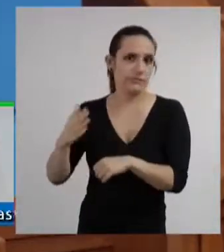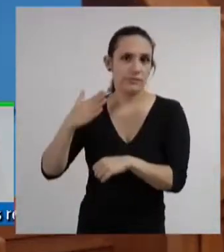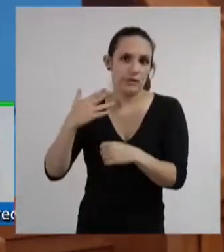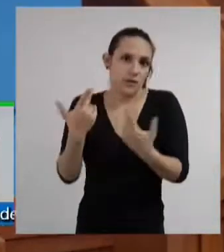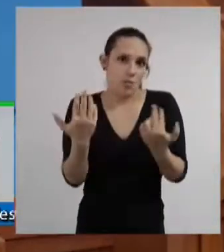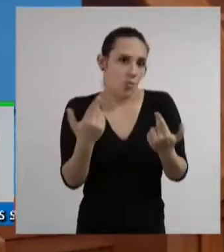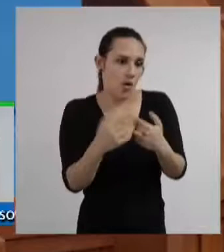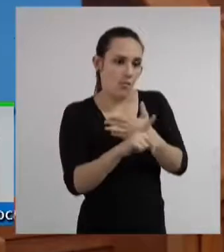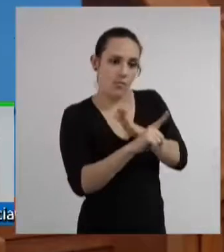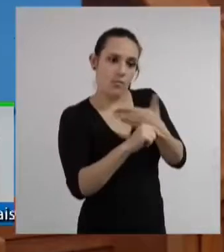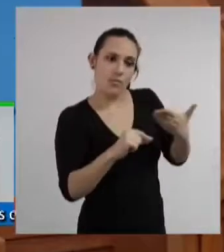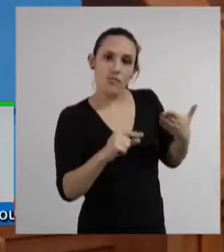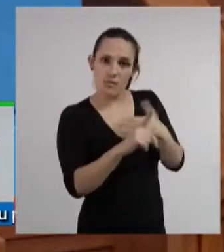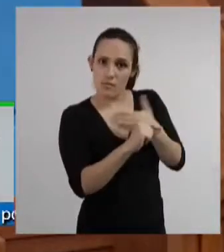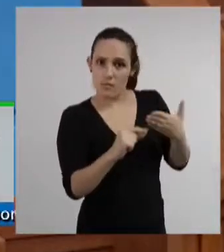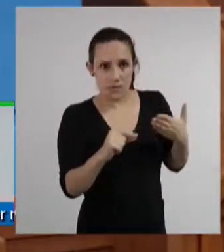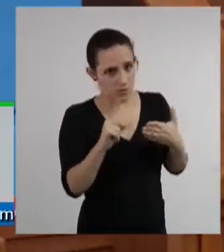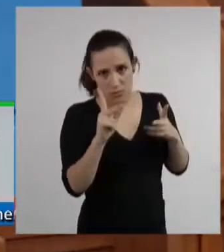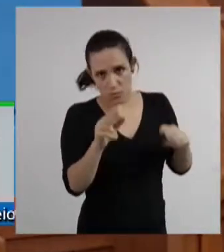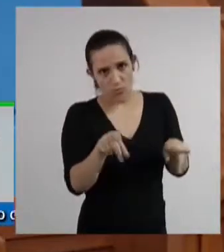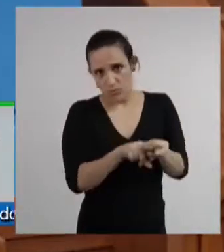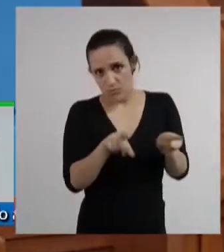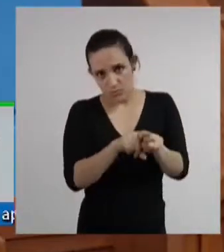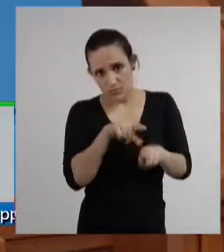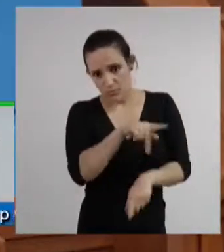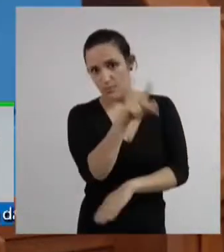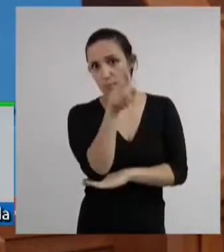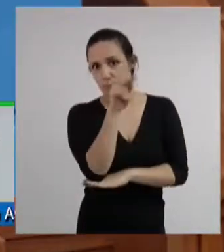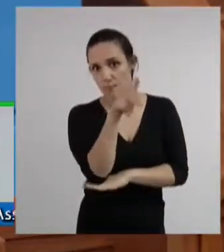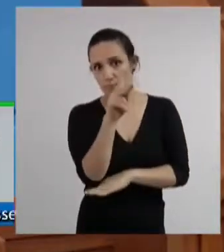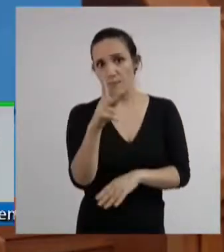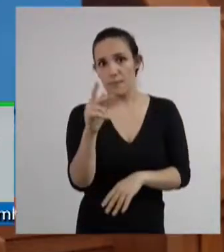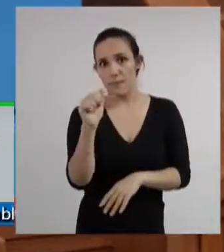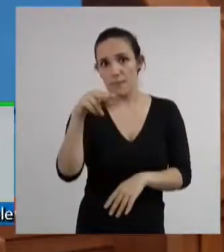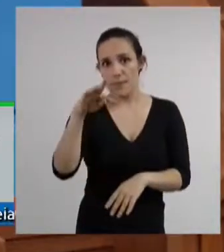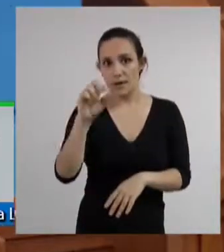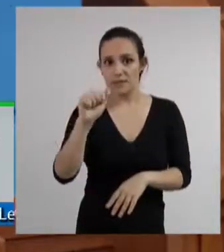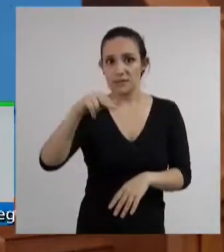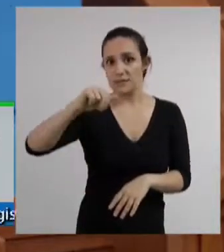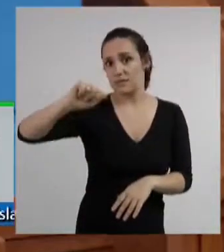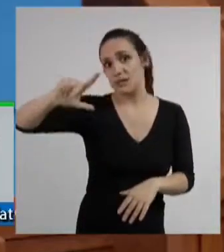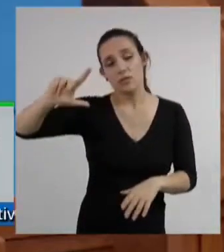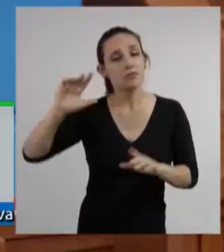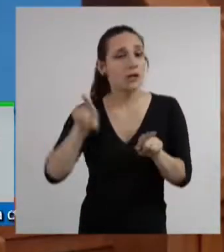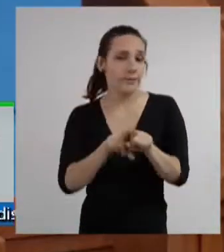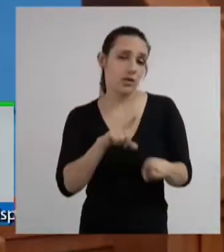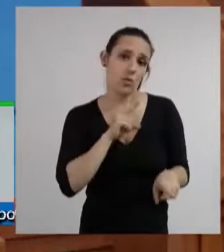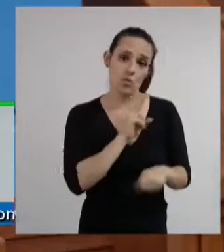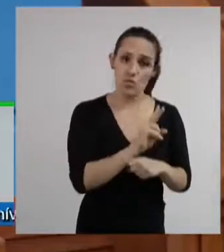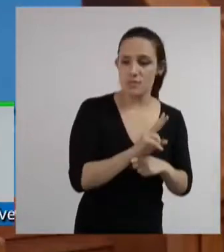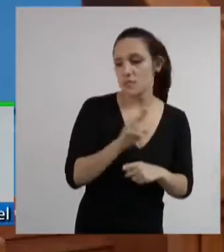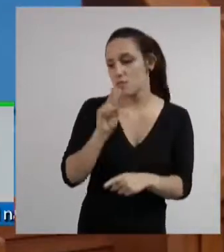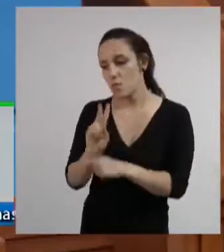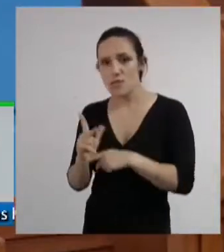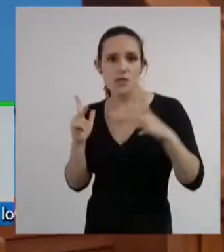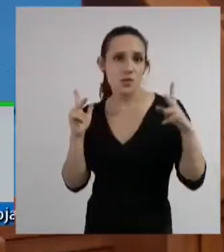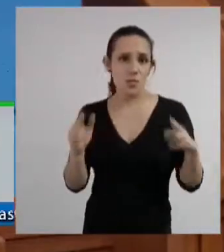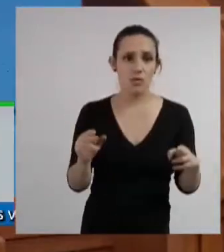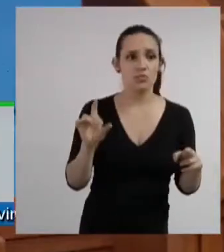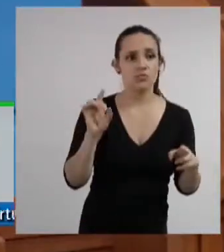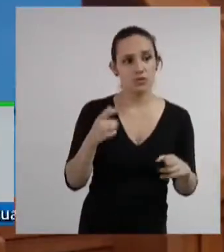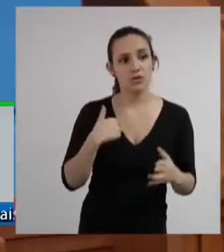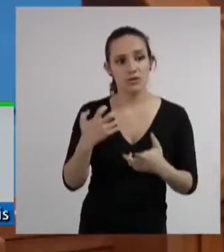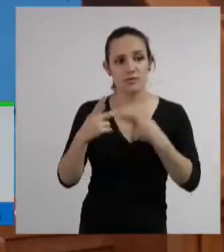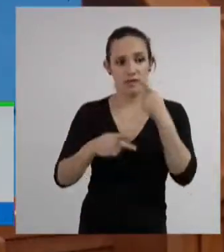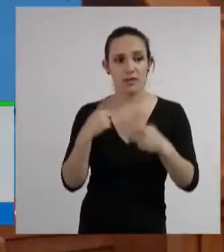pelas pessoas que são proprietários no Pantanal. Então, era apenas isso que eu queria deixar registrado aqui, senhor presidente. Muito